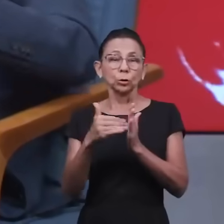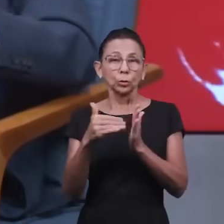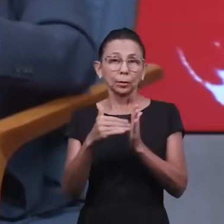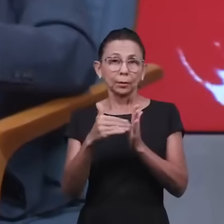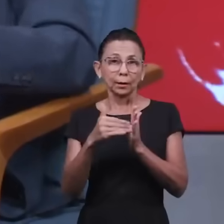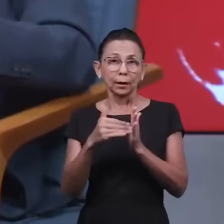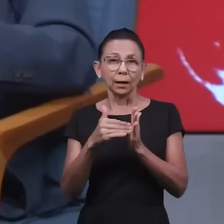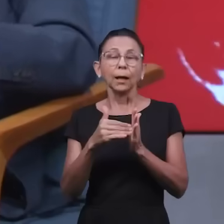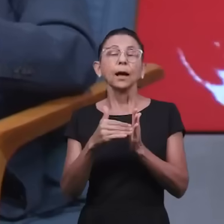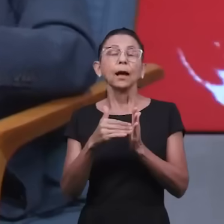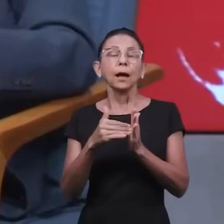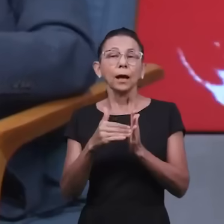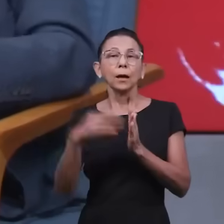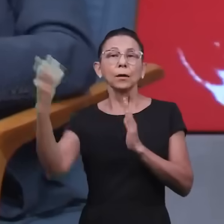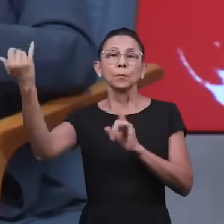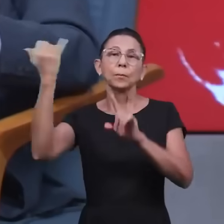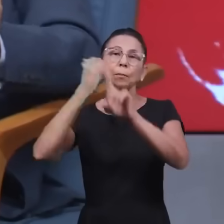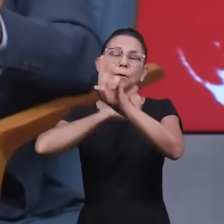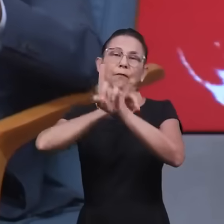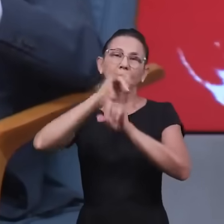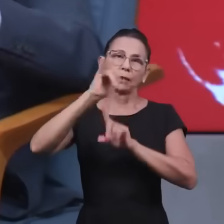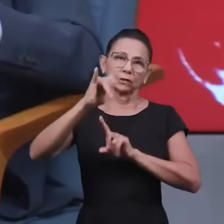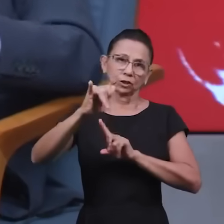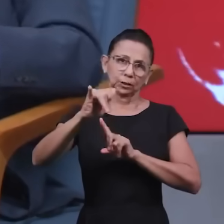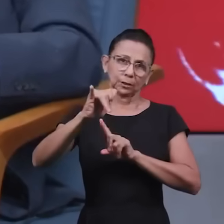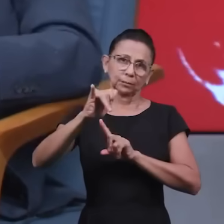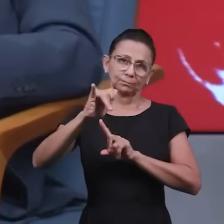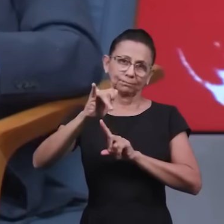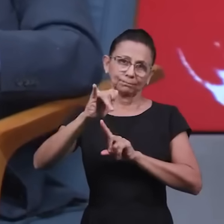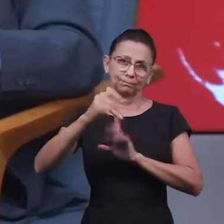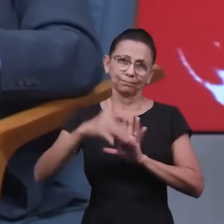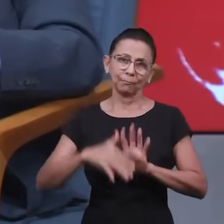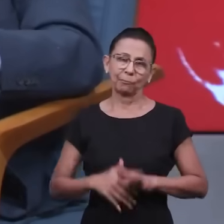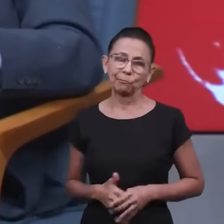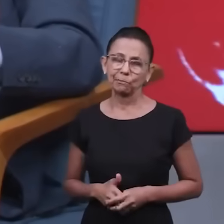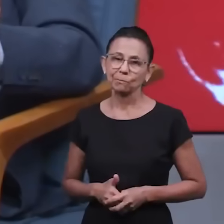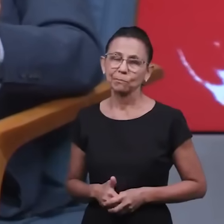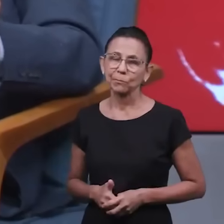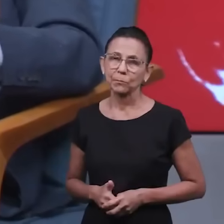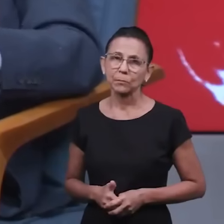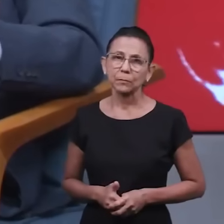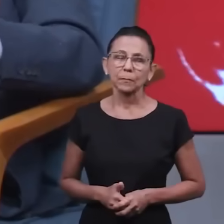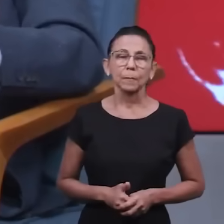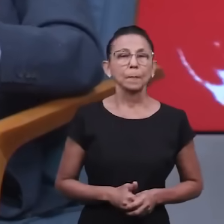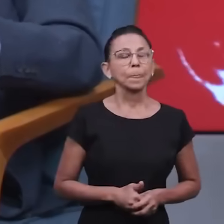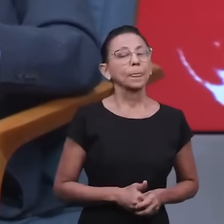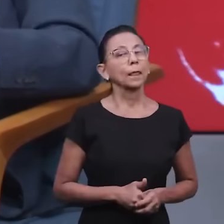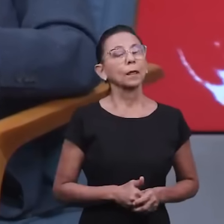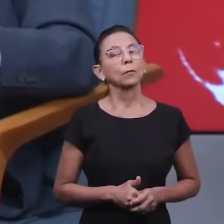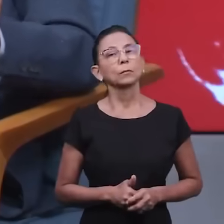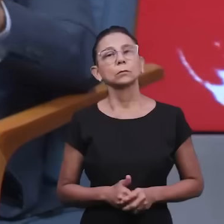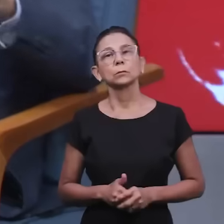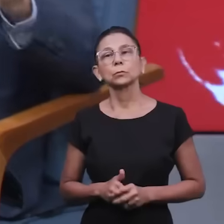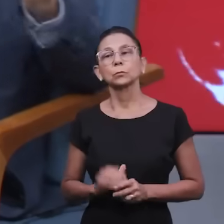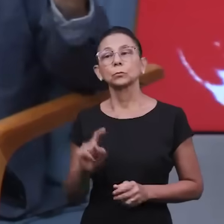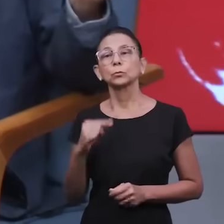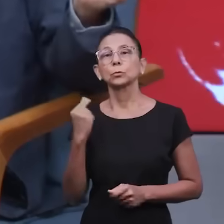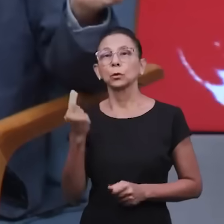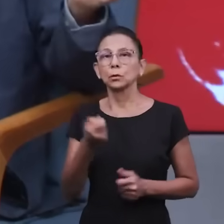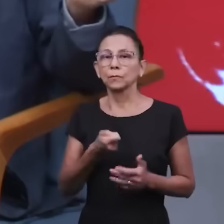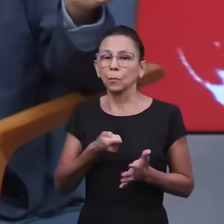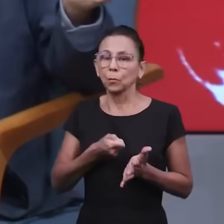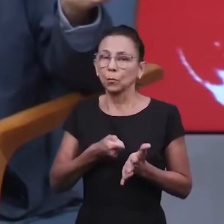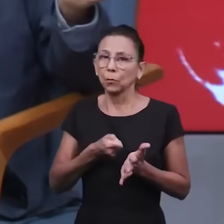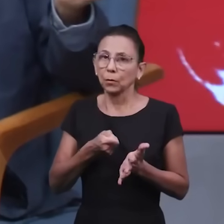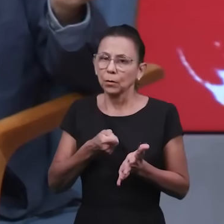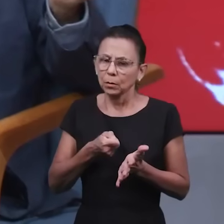por que acontece ali? Quanto a nós, perseveraremos na